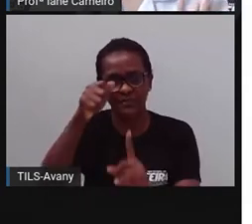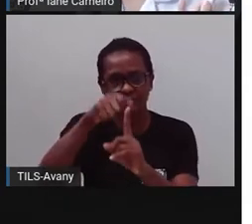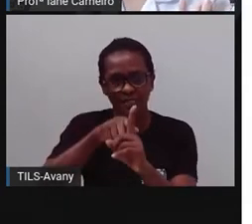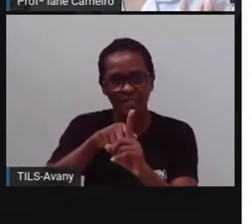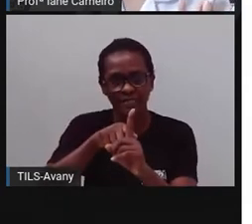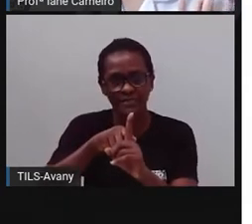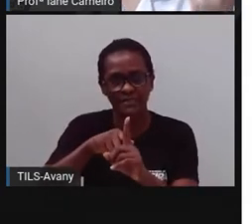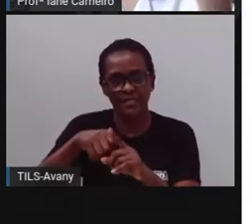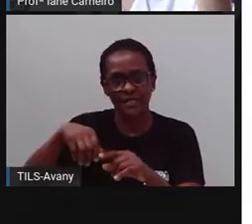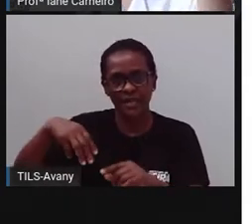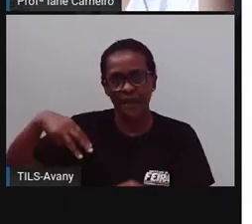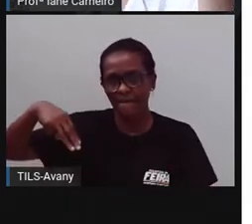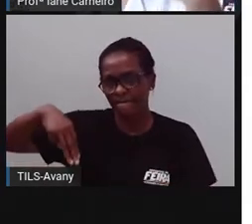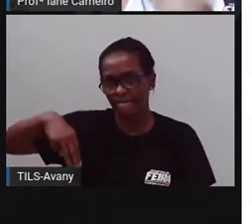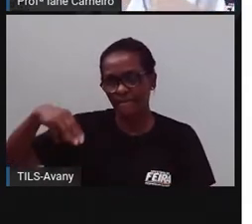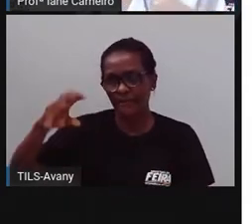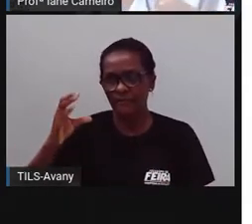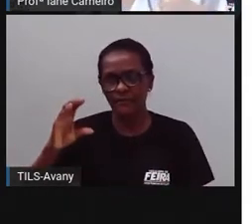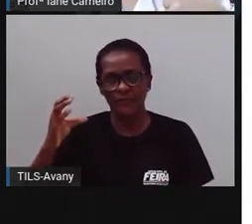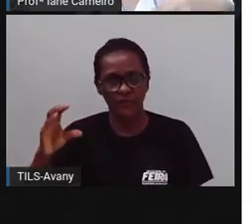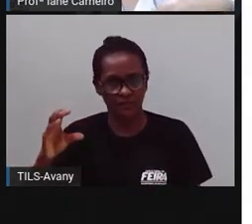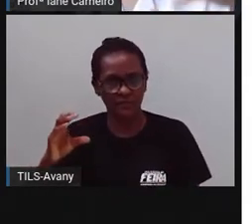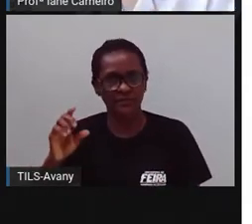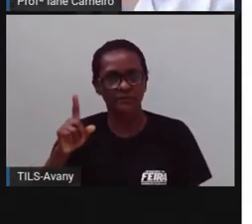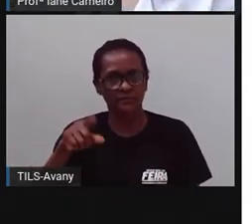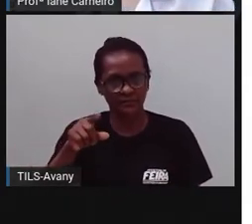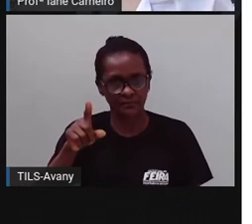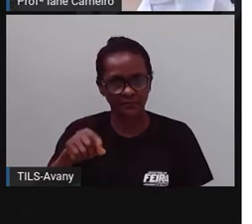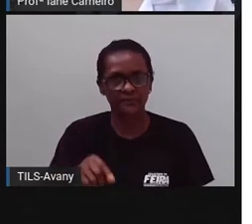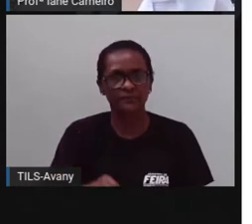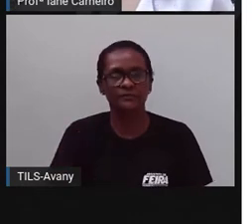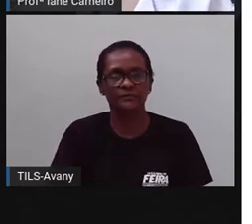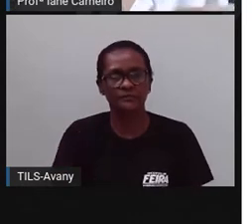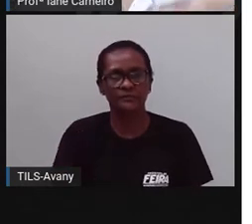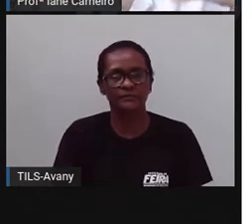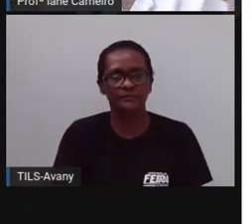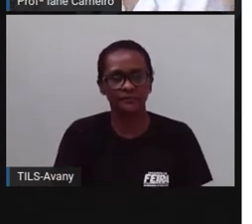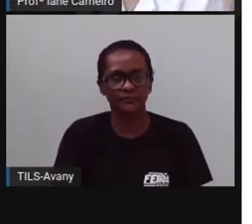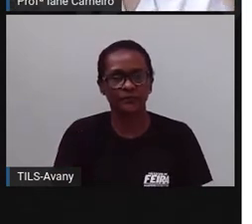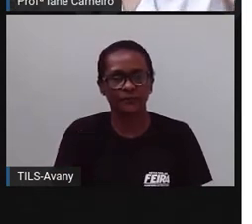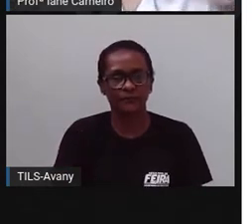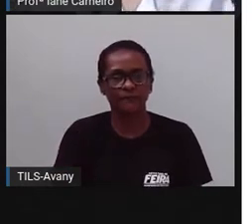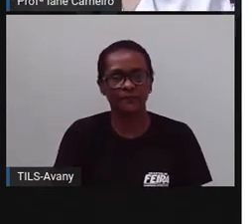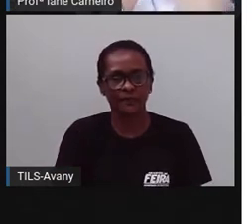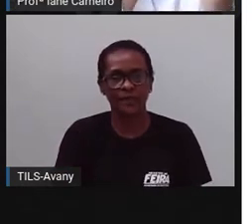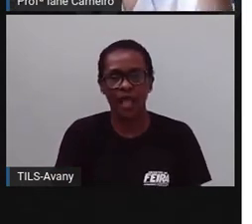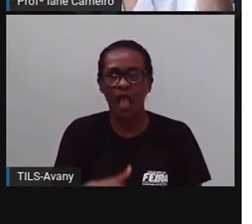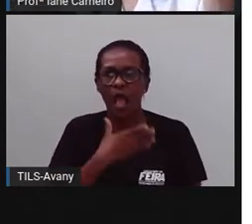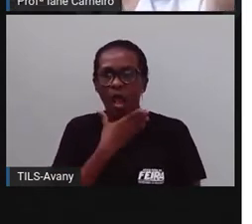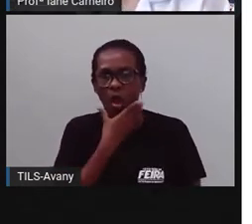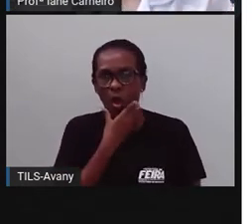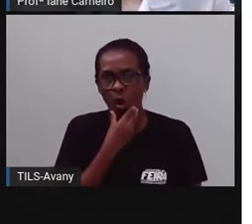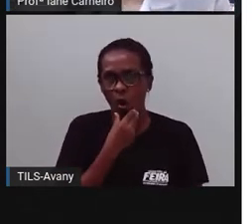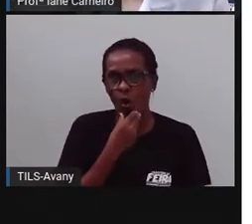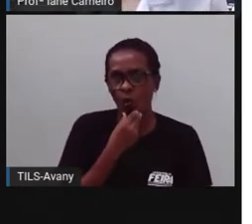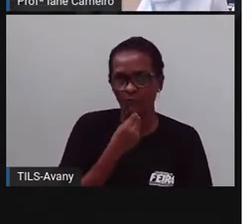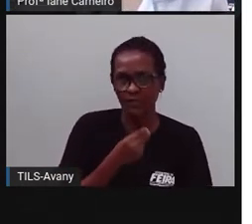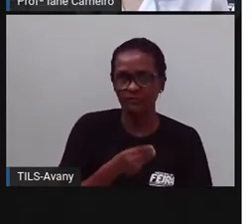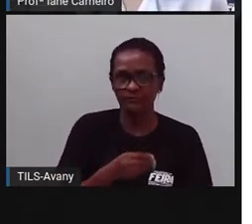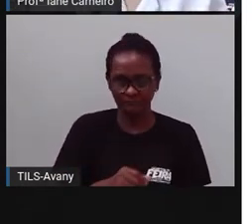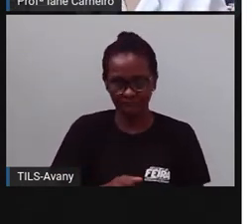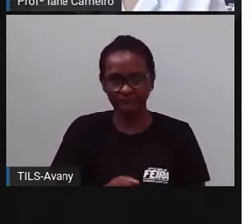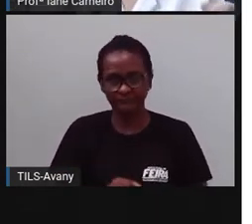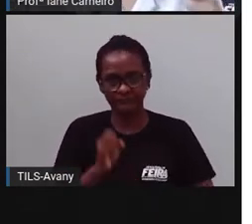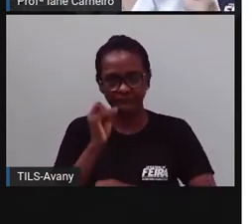porque em festa de formatura tem a forma a solenidade né que o reitor vai dar o diploma para